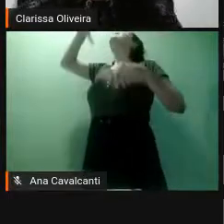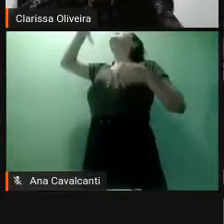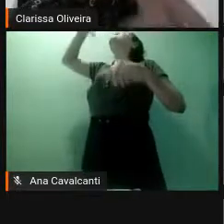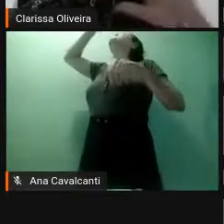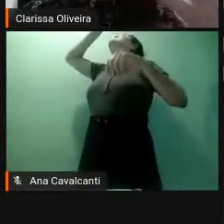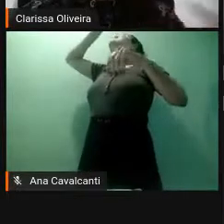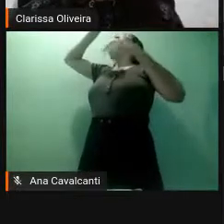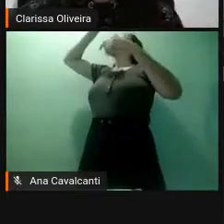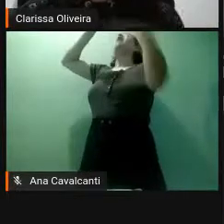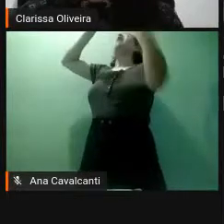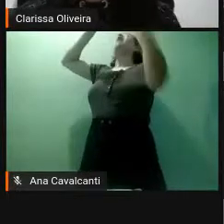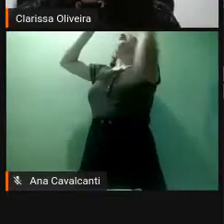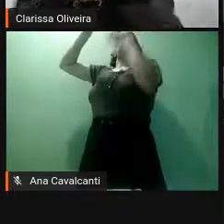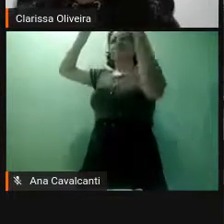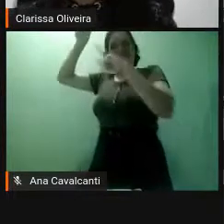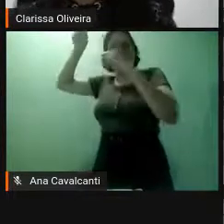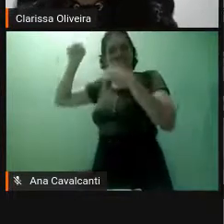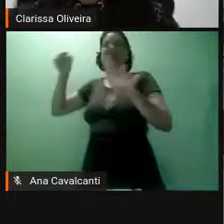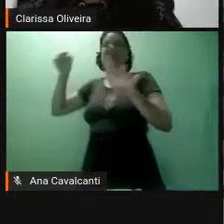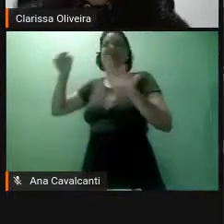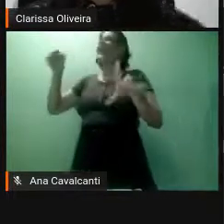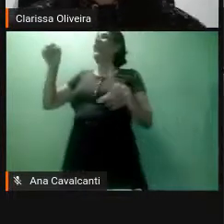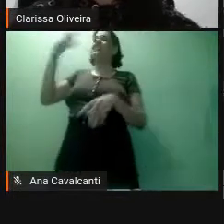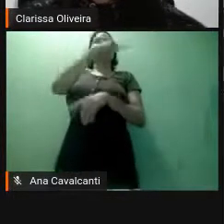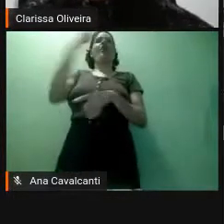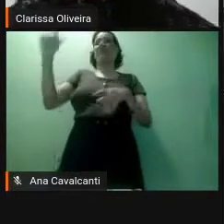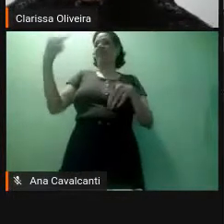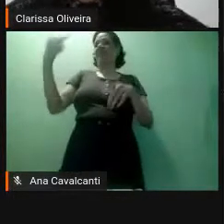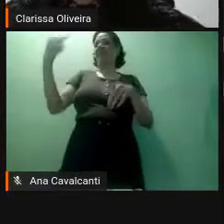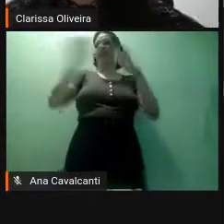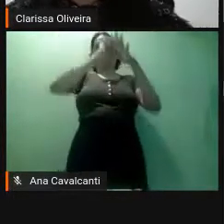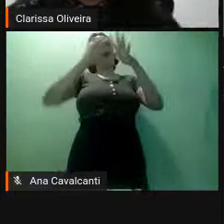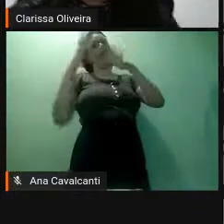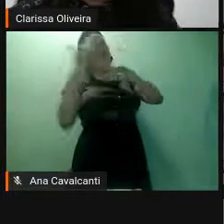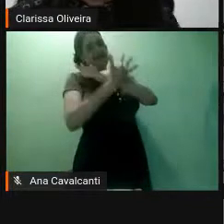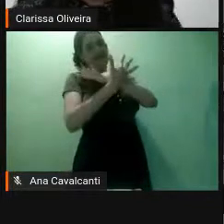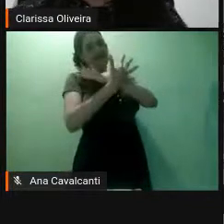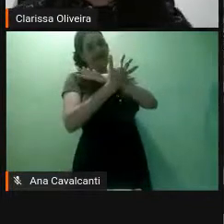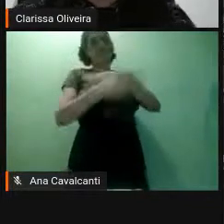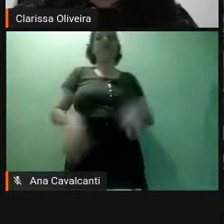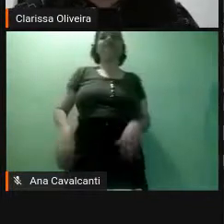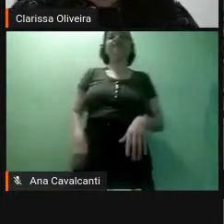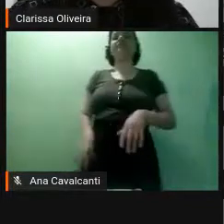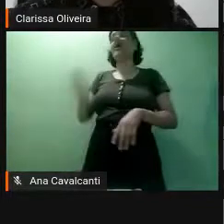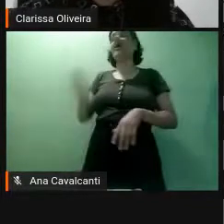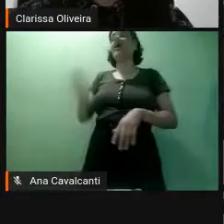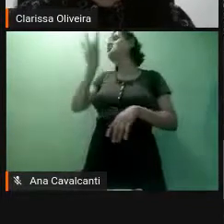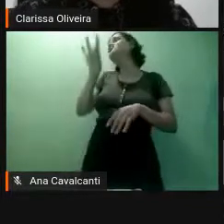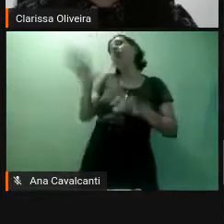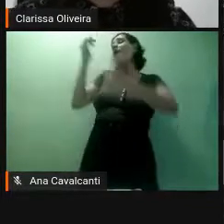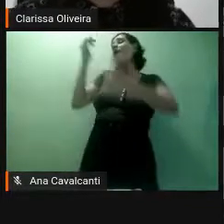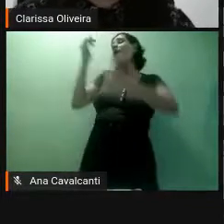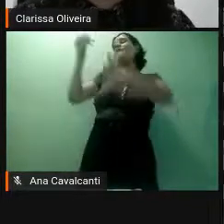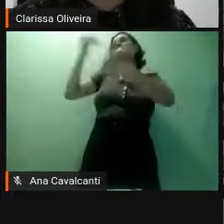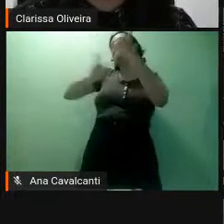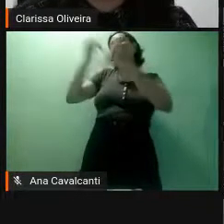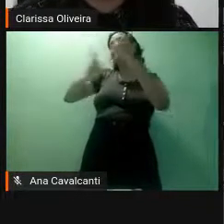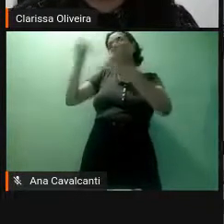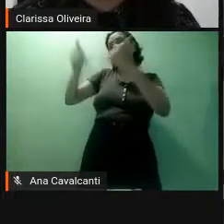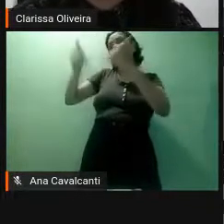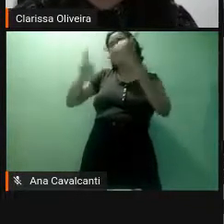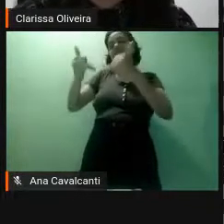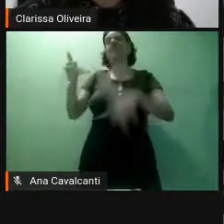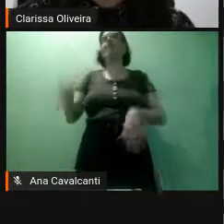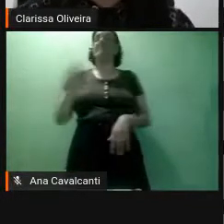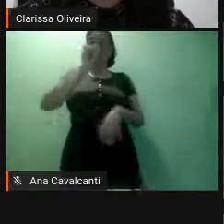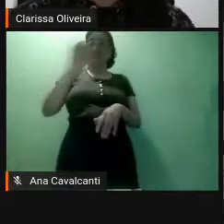cheiro. Aí, quando eu senti o cheiro, eu digo, não me infectei. Mas é só para descontrair mesmo. Mas essa